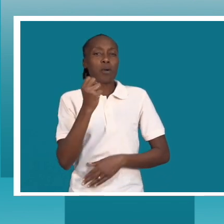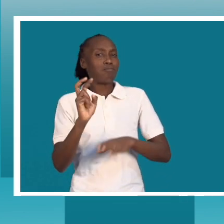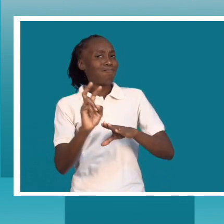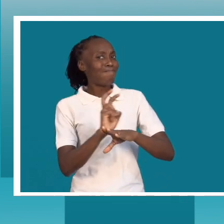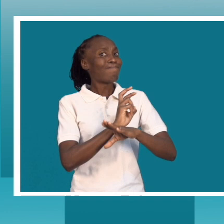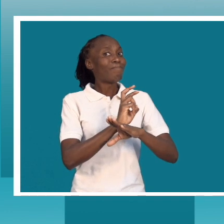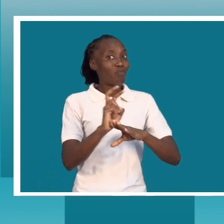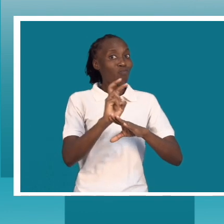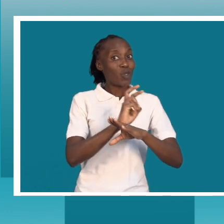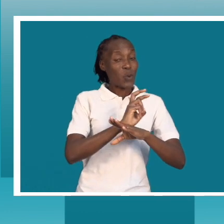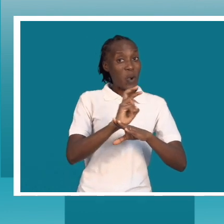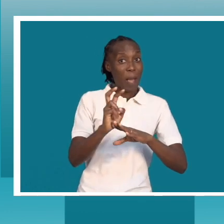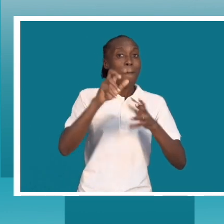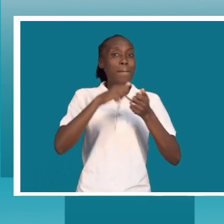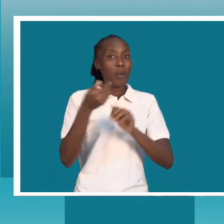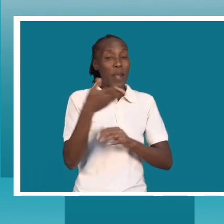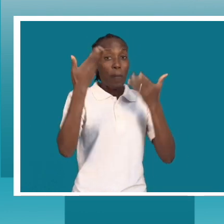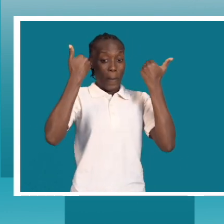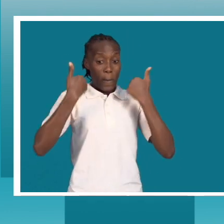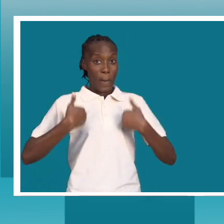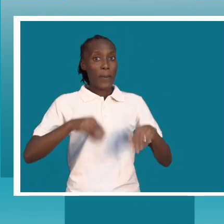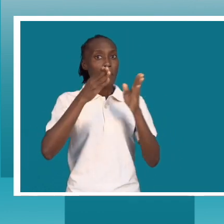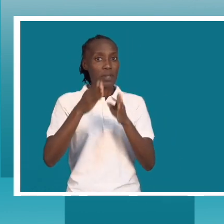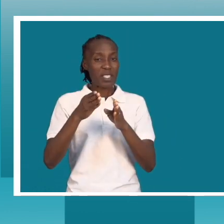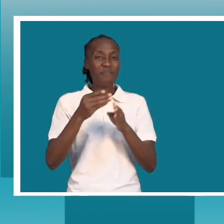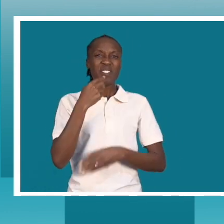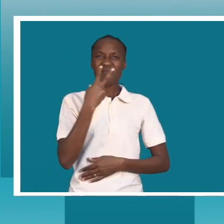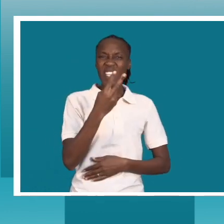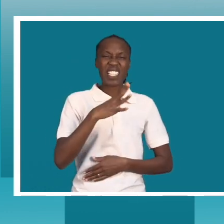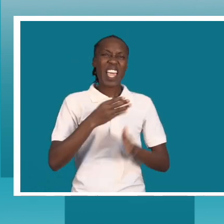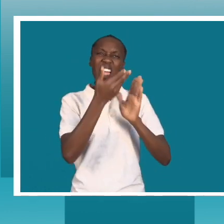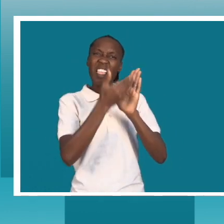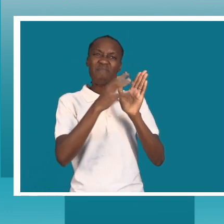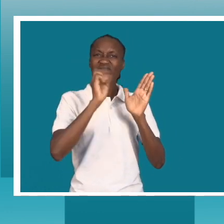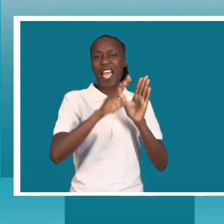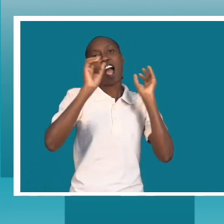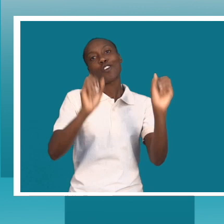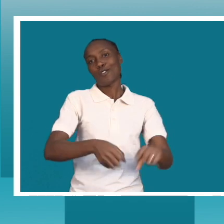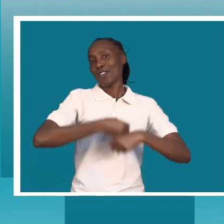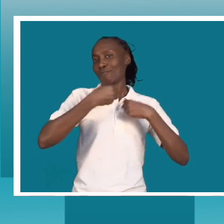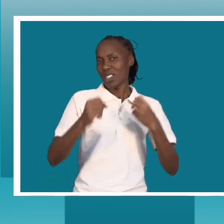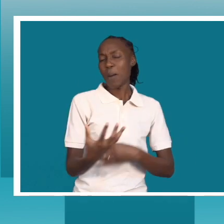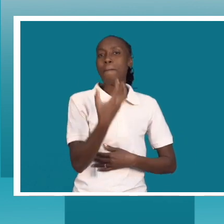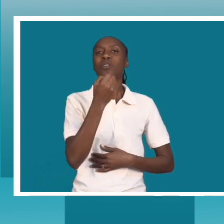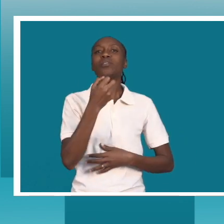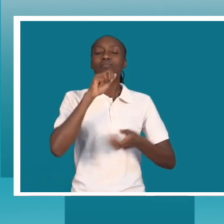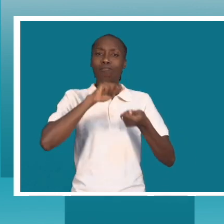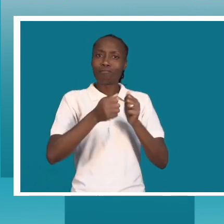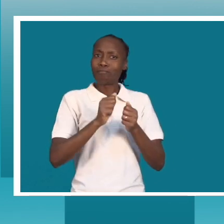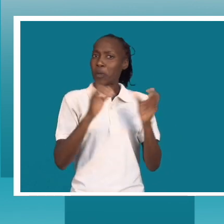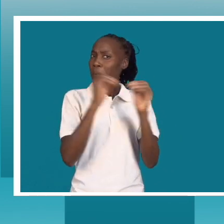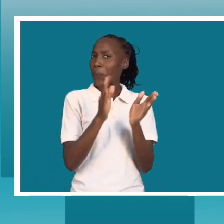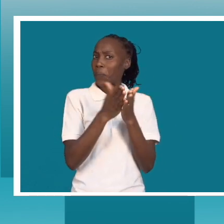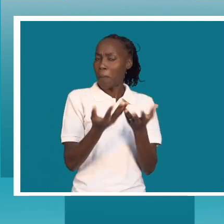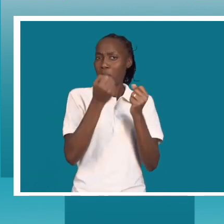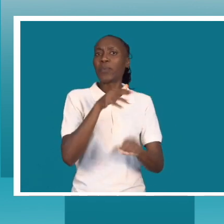Então, vai-se controlando este corpo estranho. Nesta fase, não há necessidade de se remover, porque não há efeitos diretos da presença